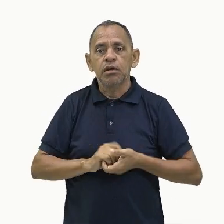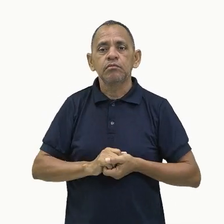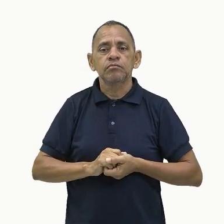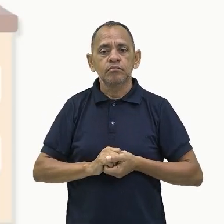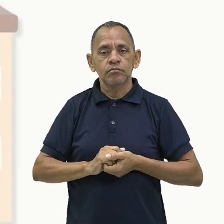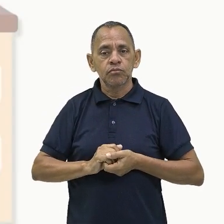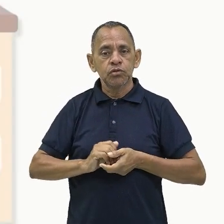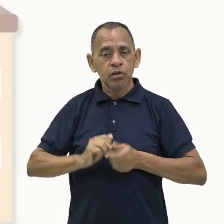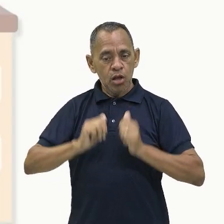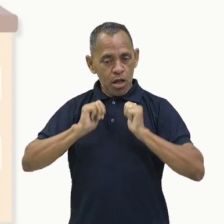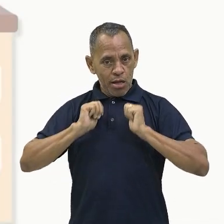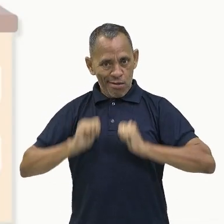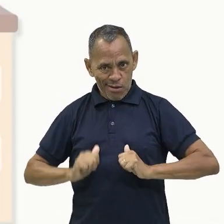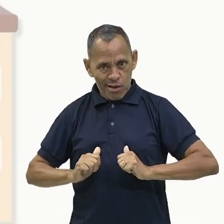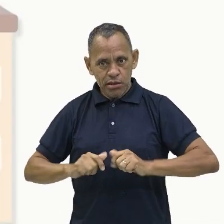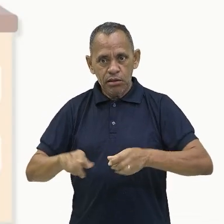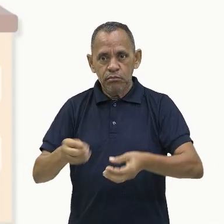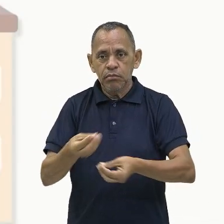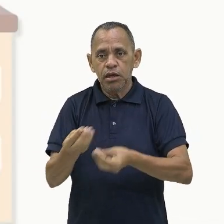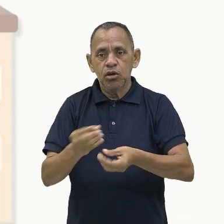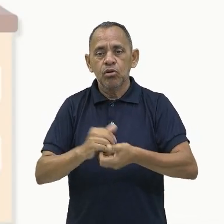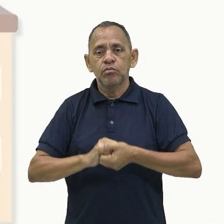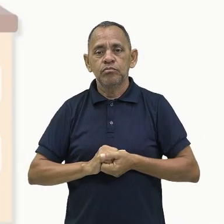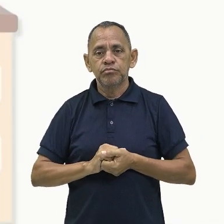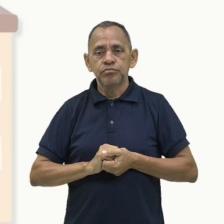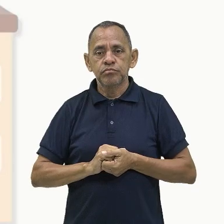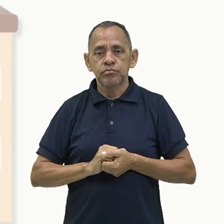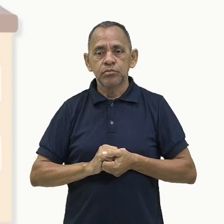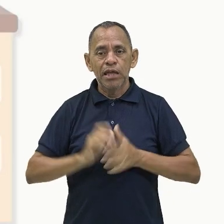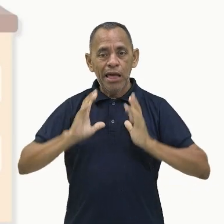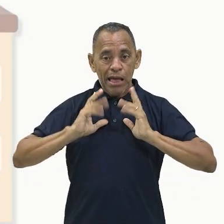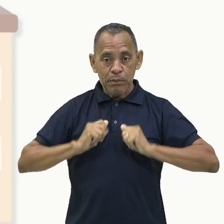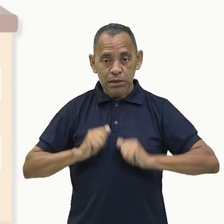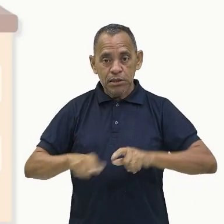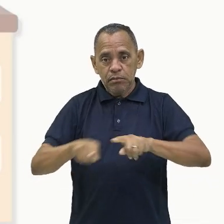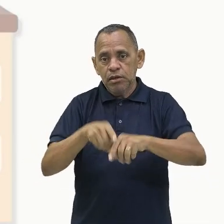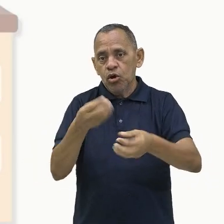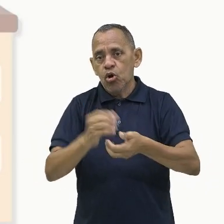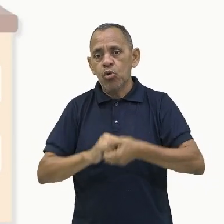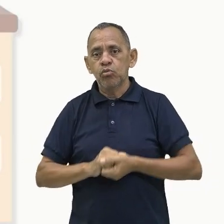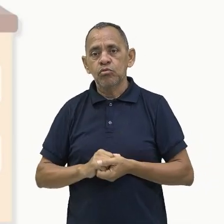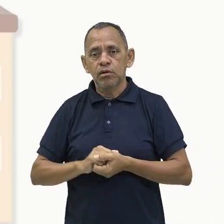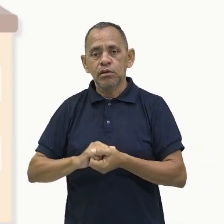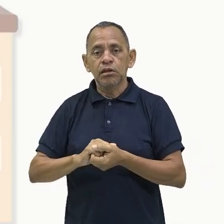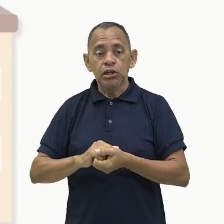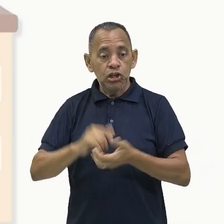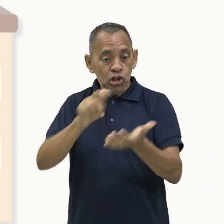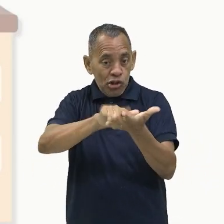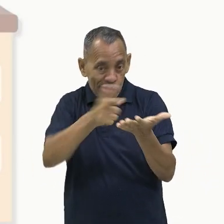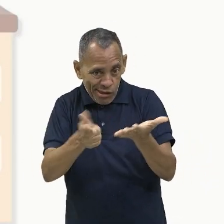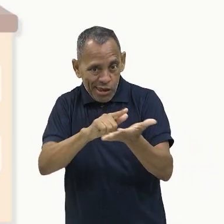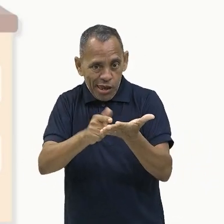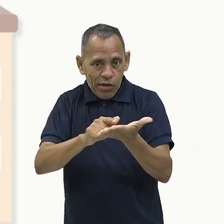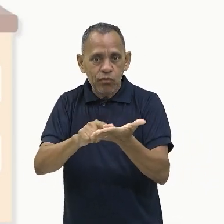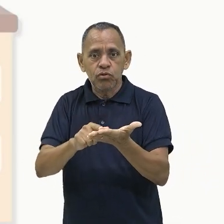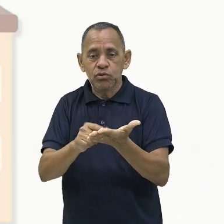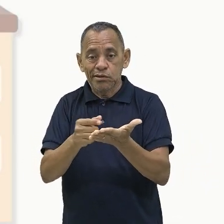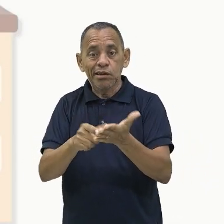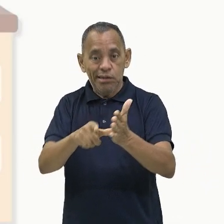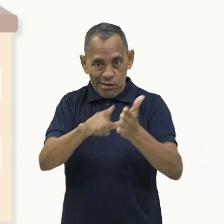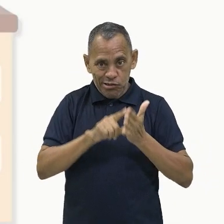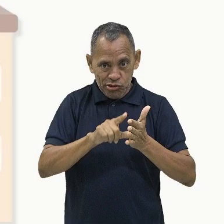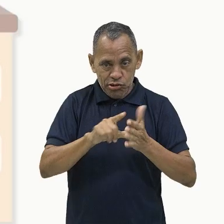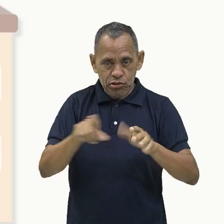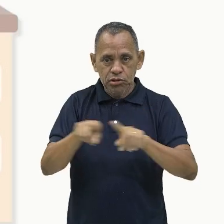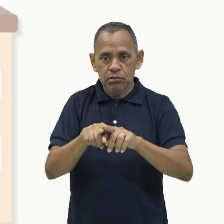esses 5S no ambiente escolar, por exemplo? A gente pode remover livros e materiais didáticos antigos ou